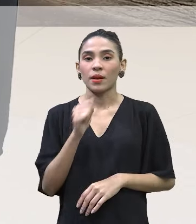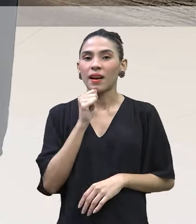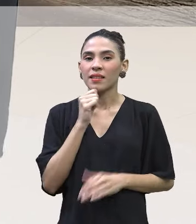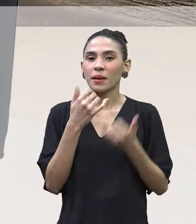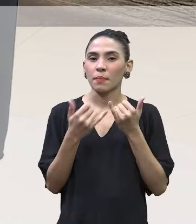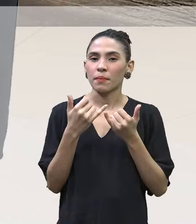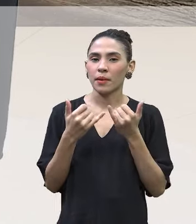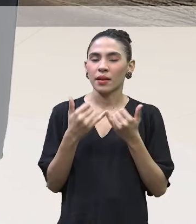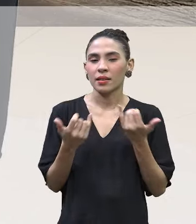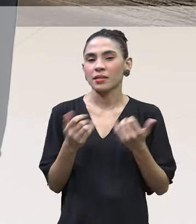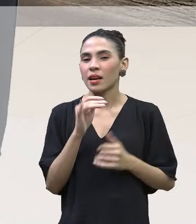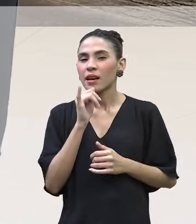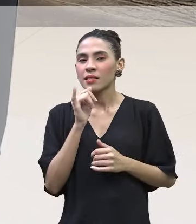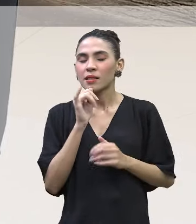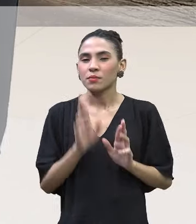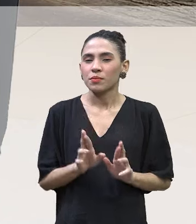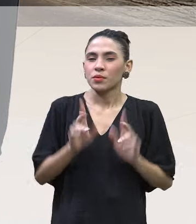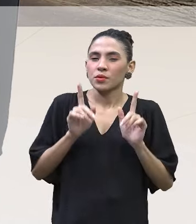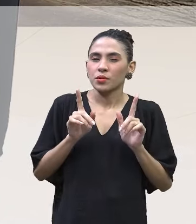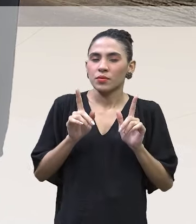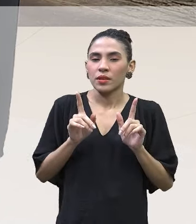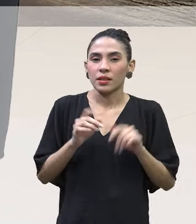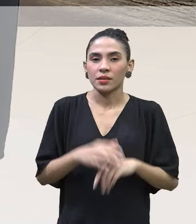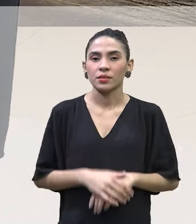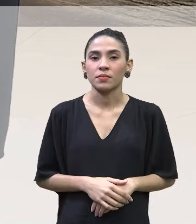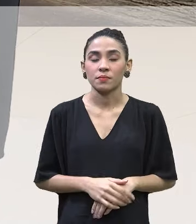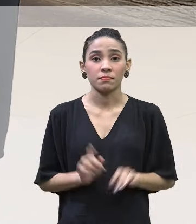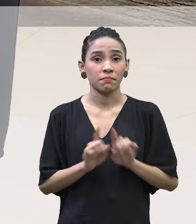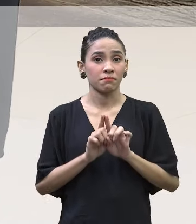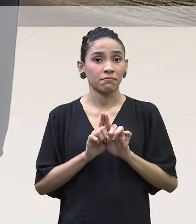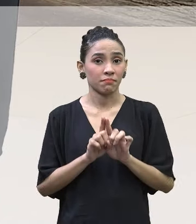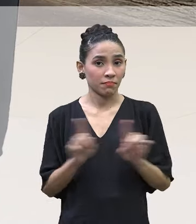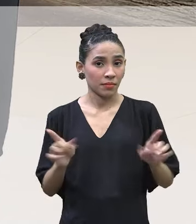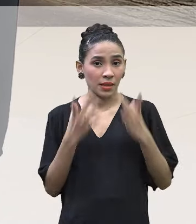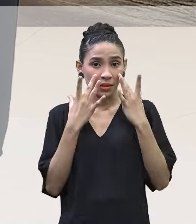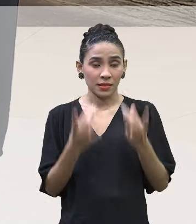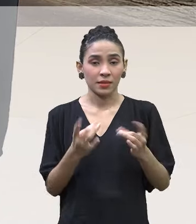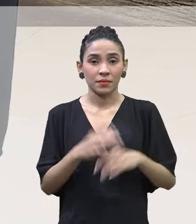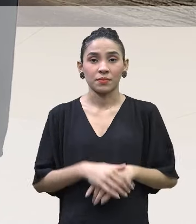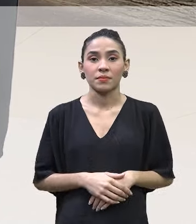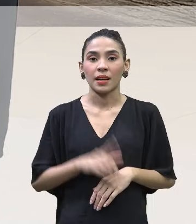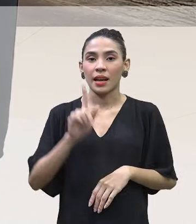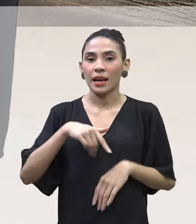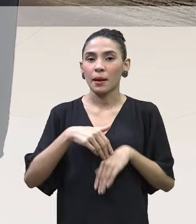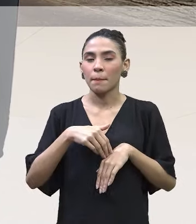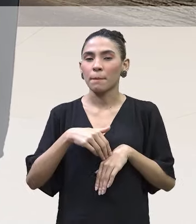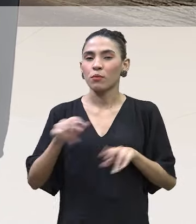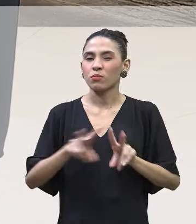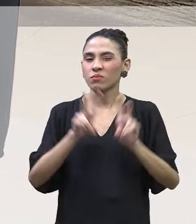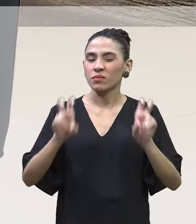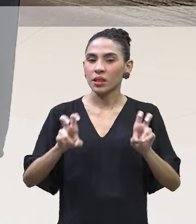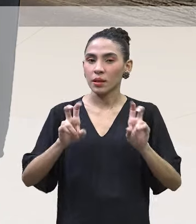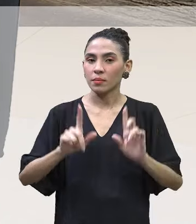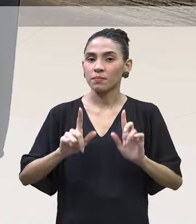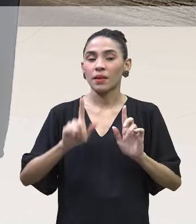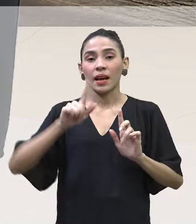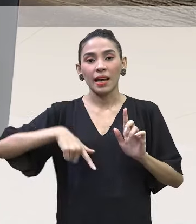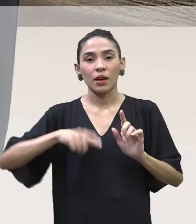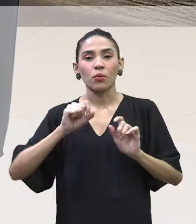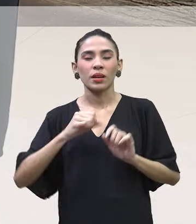esse tema pareça assim um pouco abstrato a primeira vista mas olha pessoal alunos ela é uma esse tema ele são uma